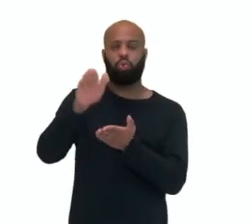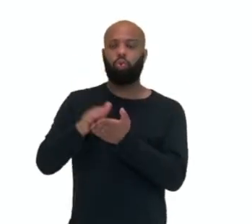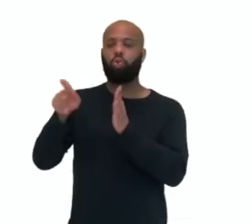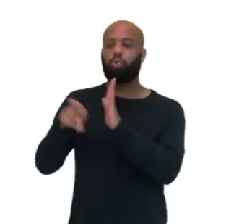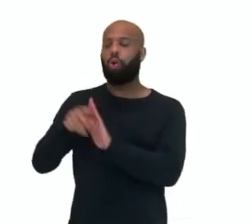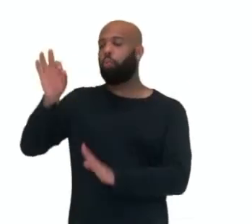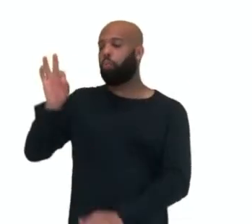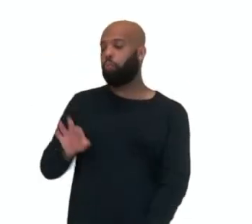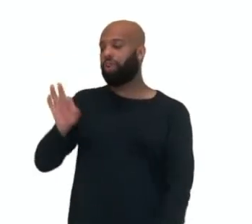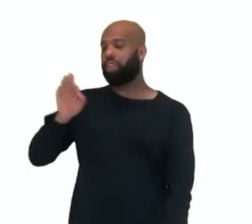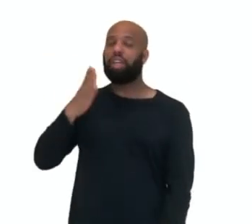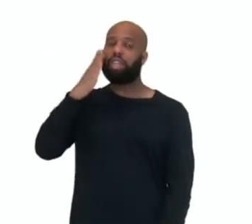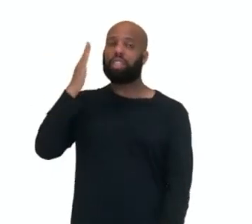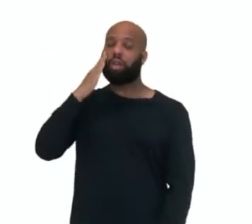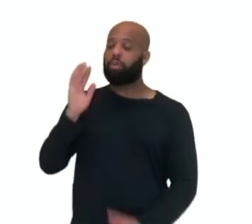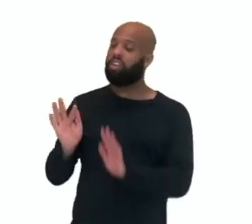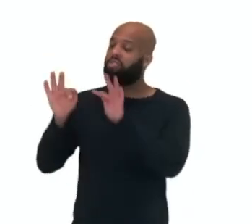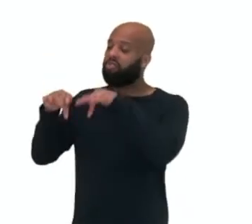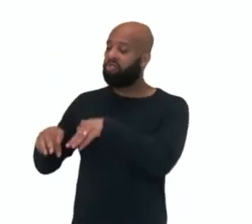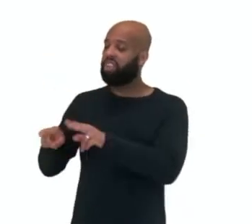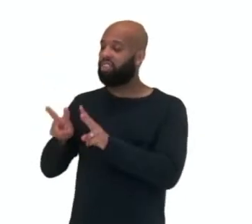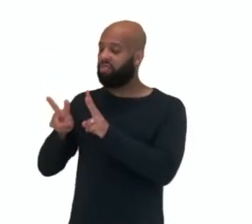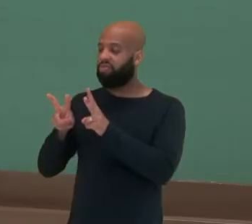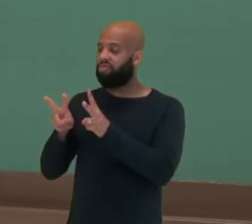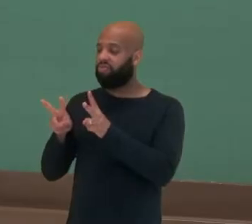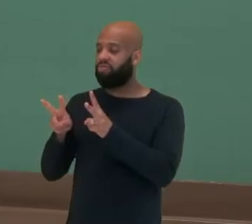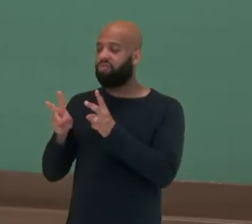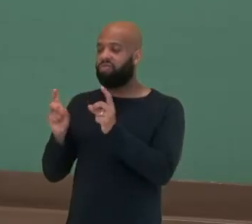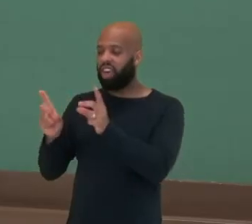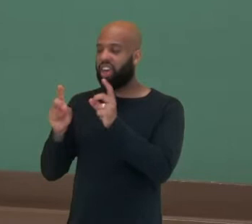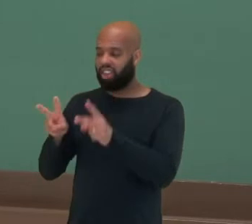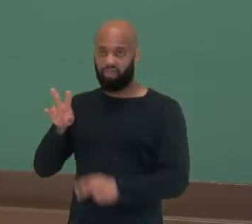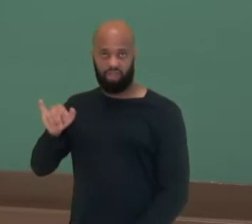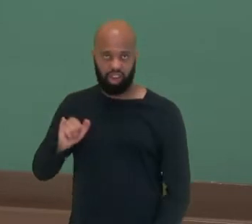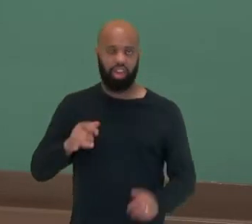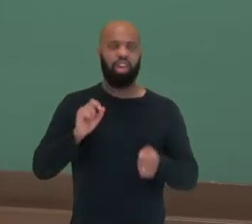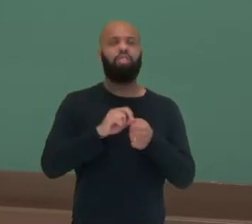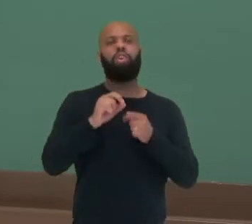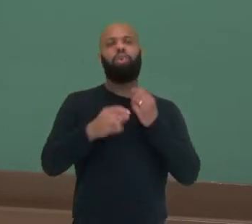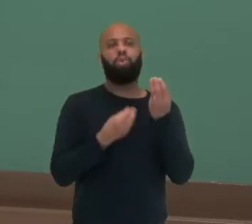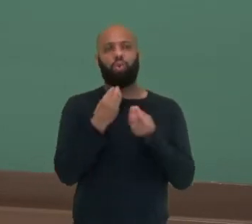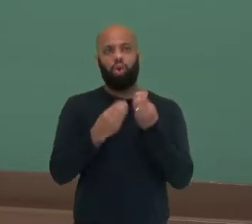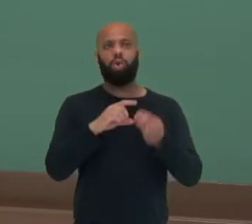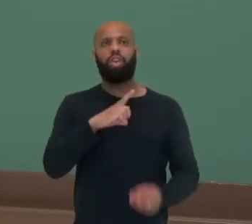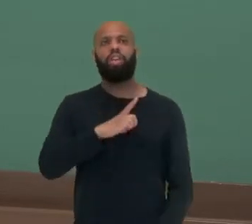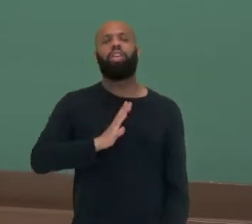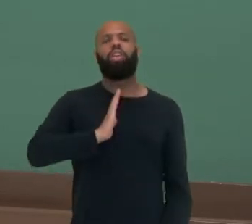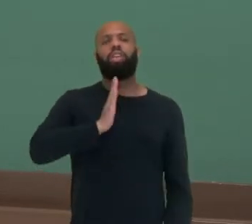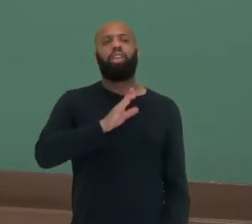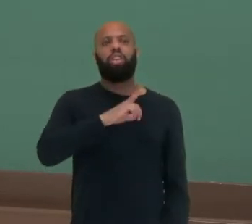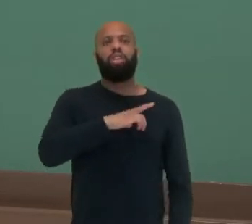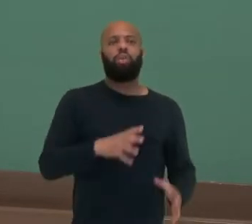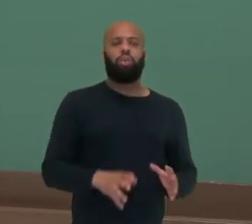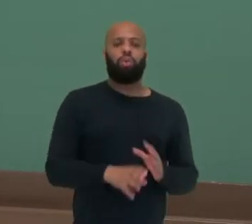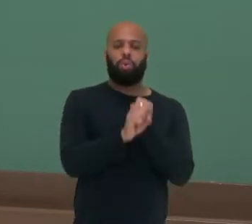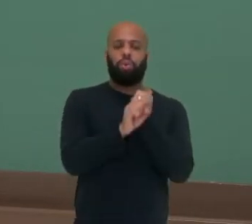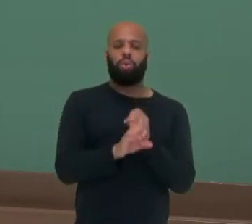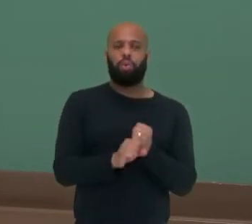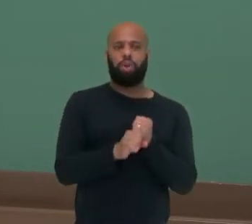porcentagem para definir o valor final de venda, como é que a gente vai fazer? Então, nós temos lá, já temos a somatória